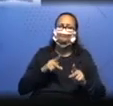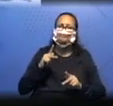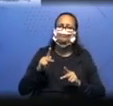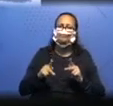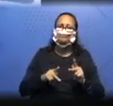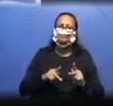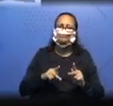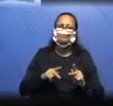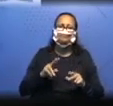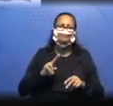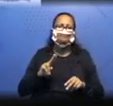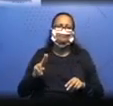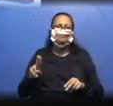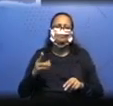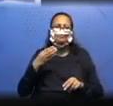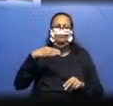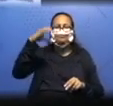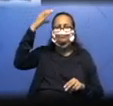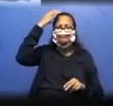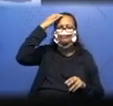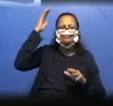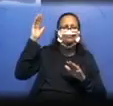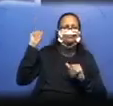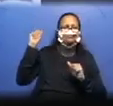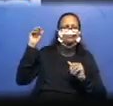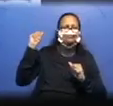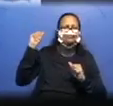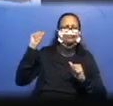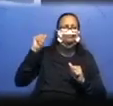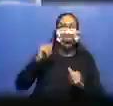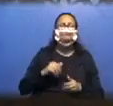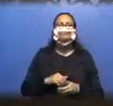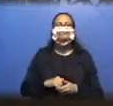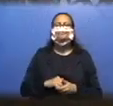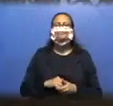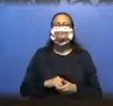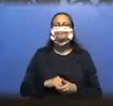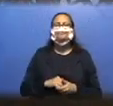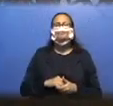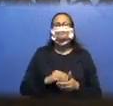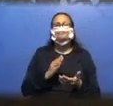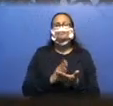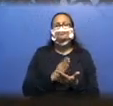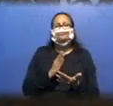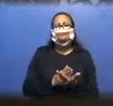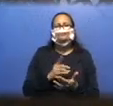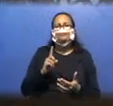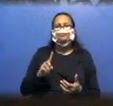incas, astecas e maias em nome da coroa espanhola.